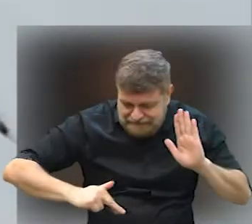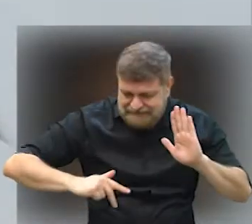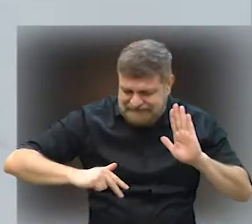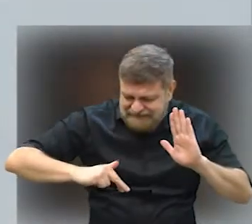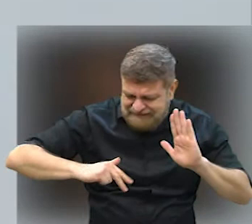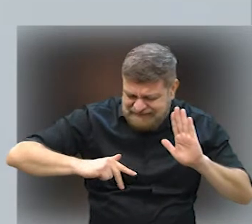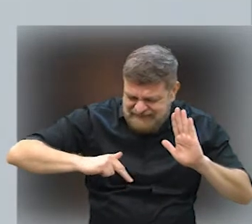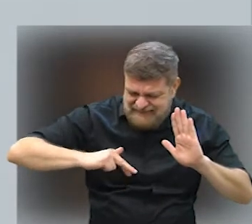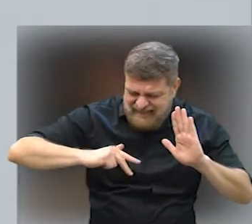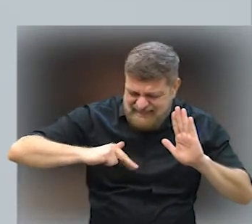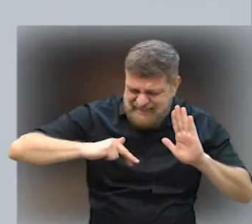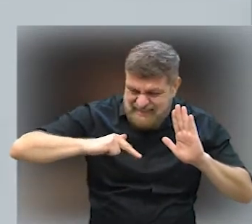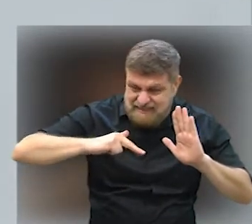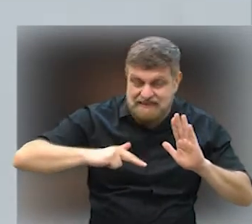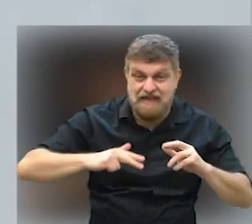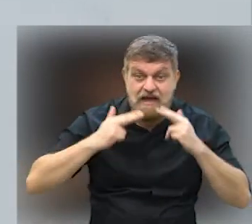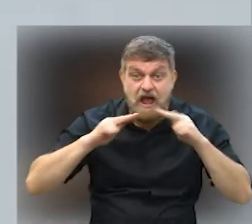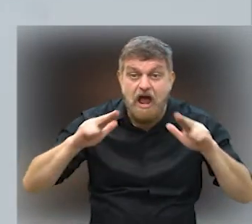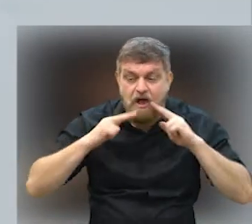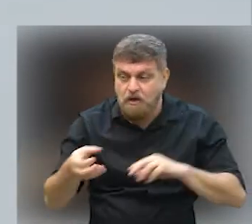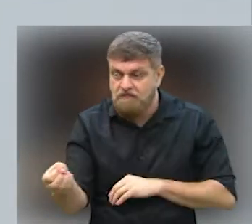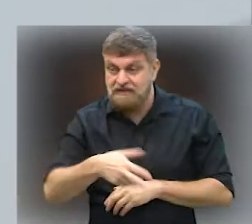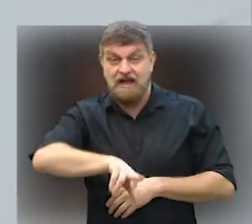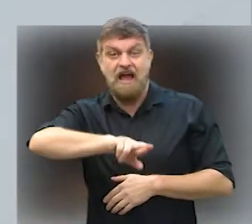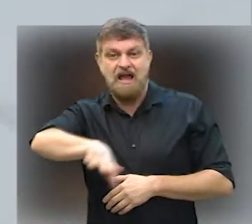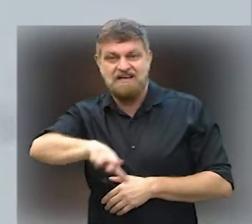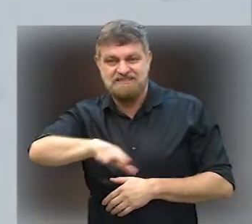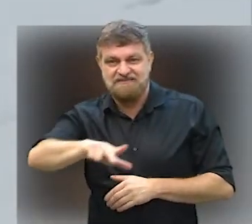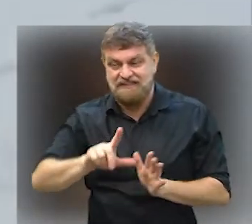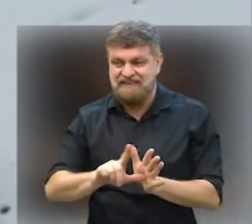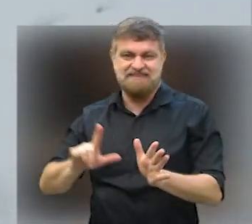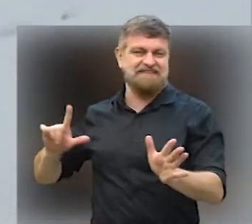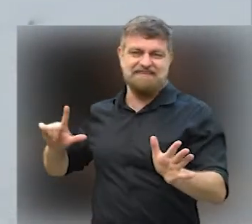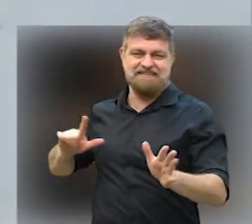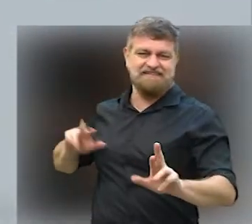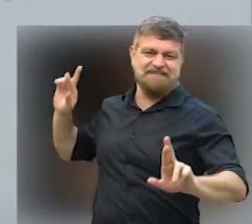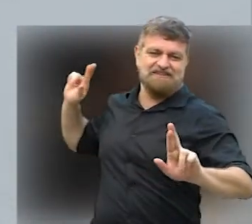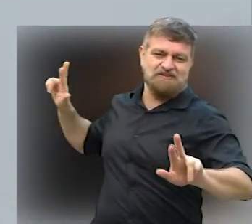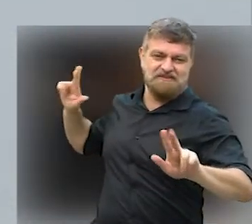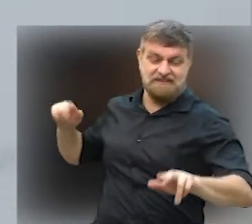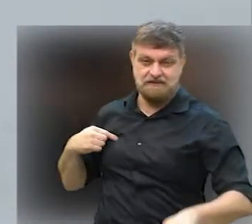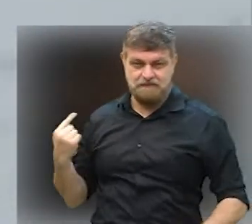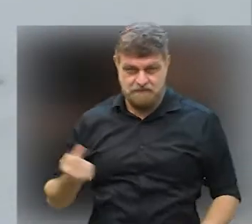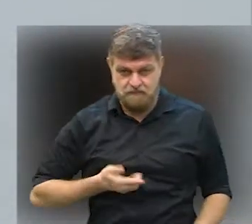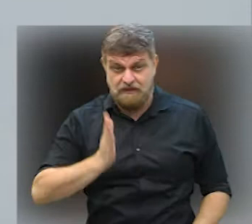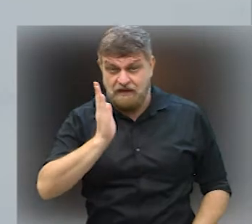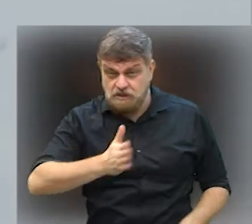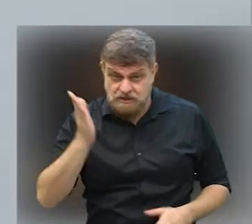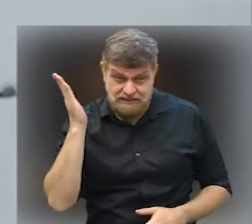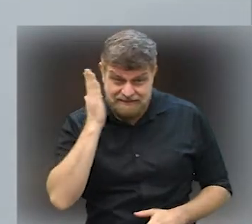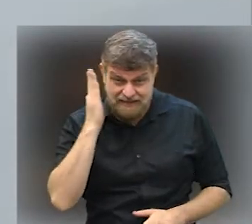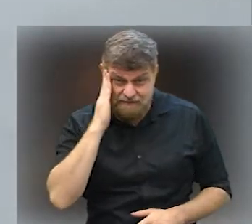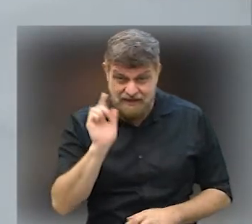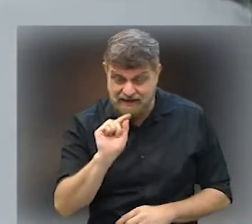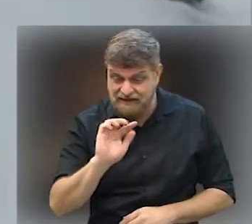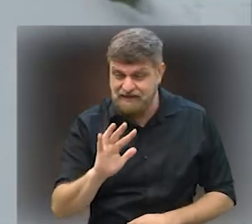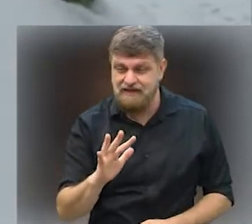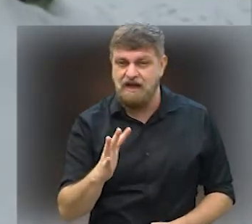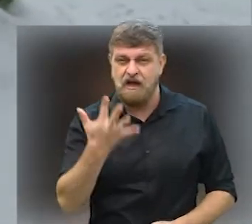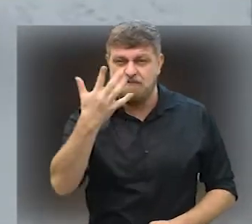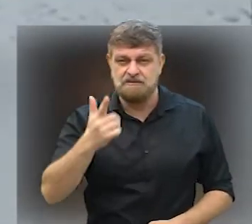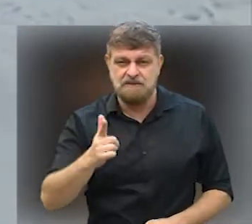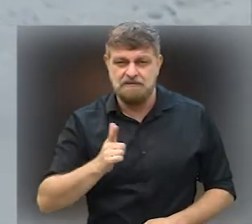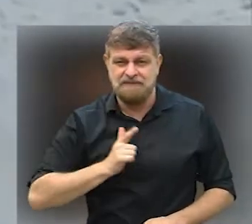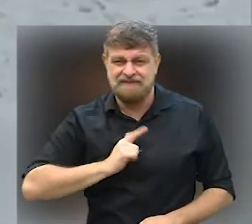ali realmente foi novidade para mim, era muito diferente das montanhas anteriores. E tem algo que eu já sabia que iria encontrar,